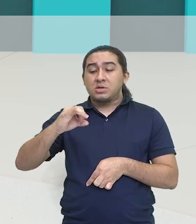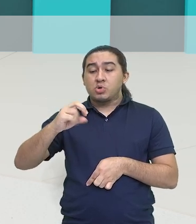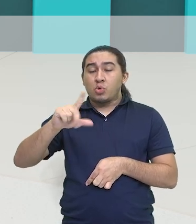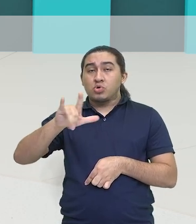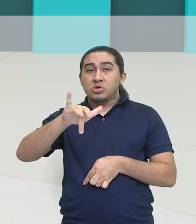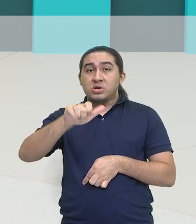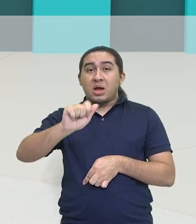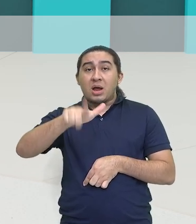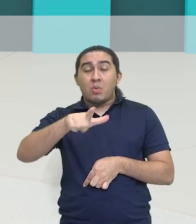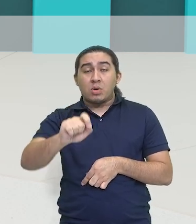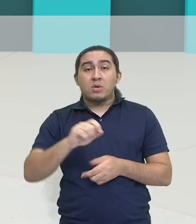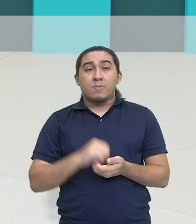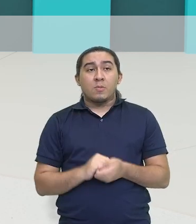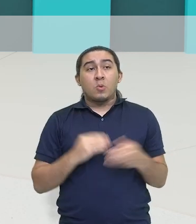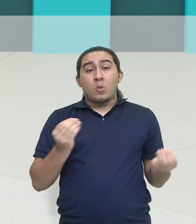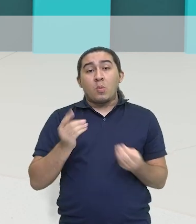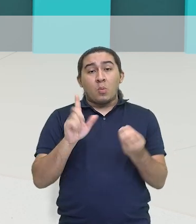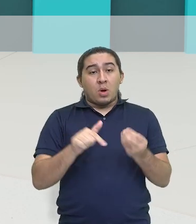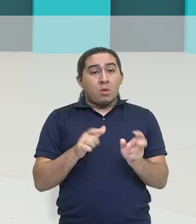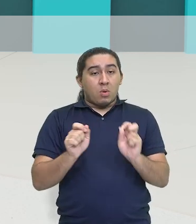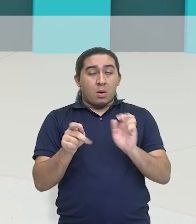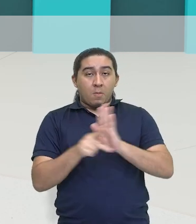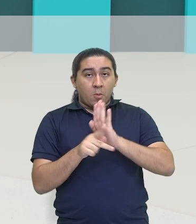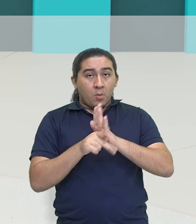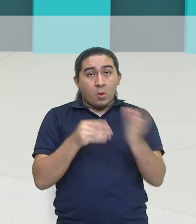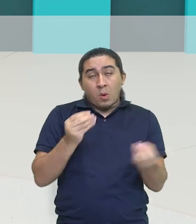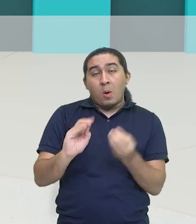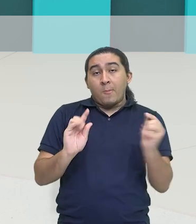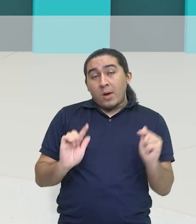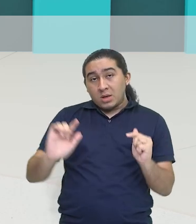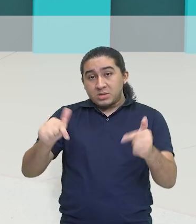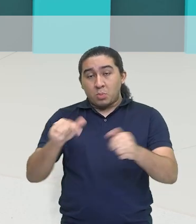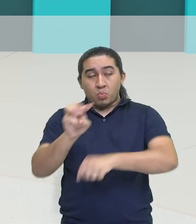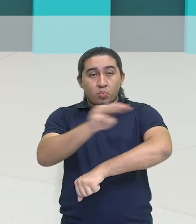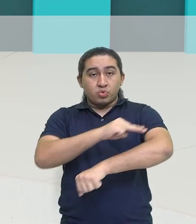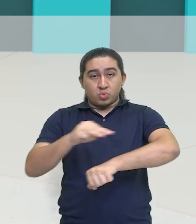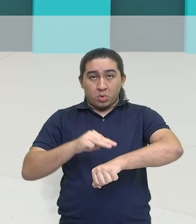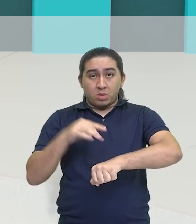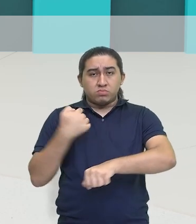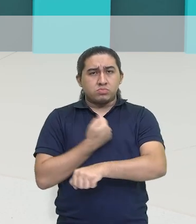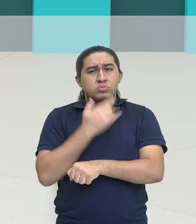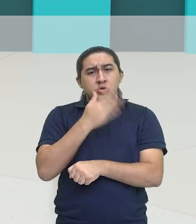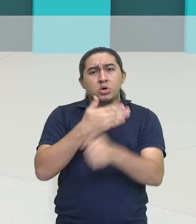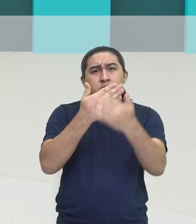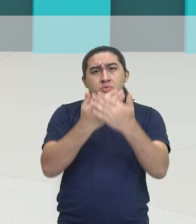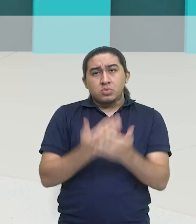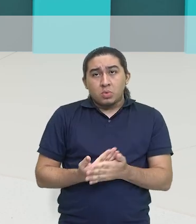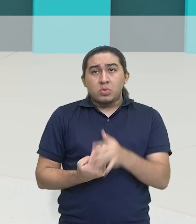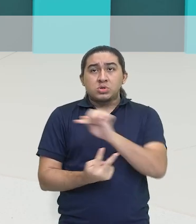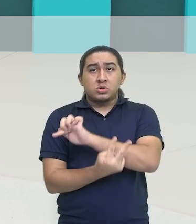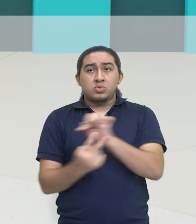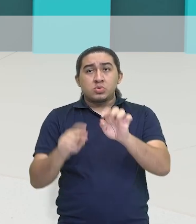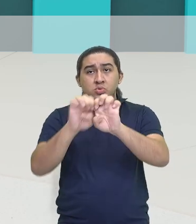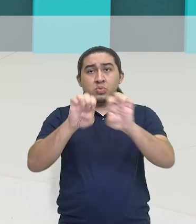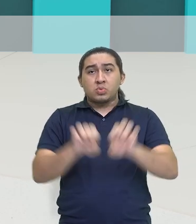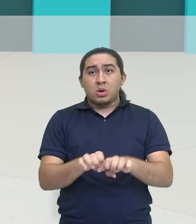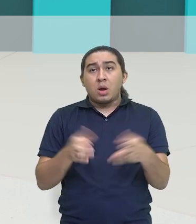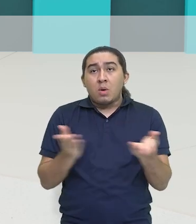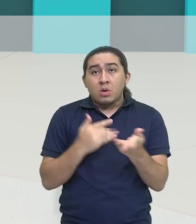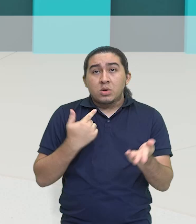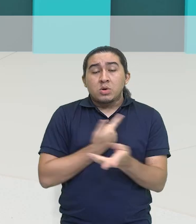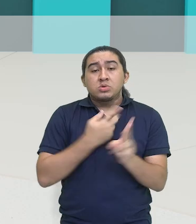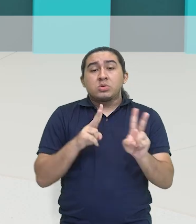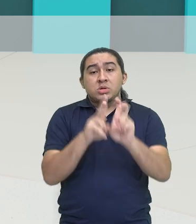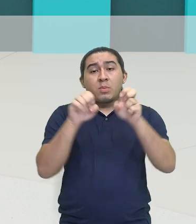e a dinâmica dos músculos, tá? Então a gente viu a parte anatômica, cinesiológica. Agora vamos